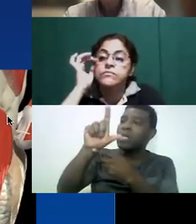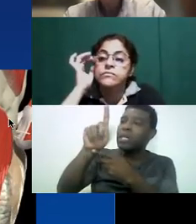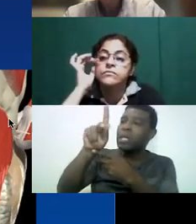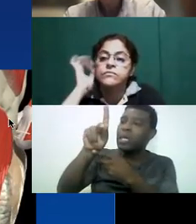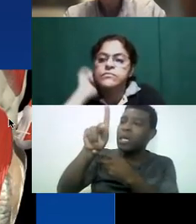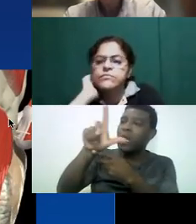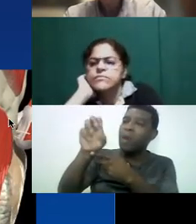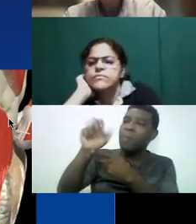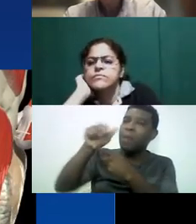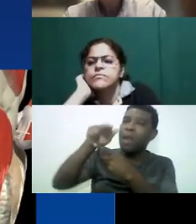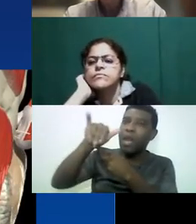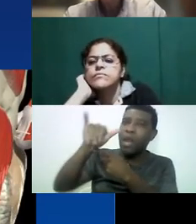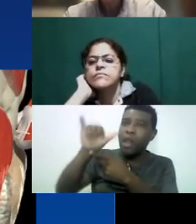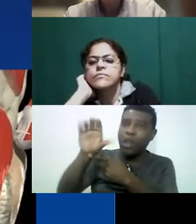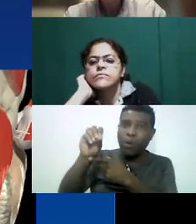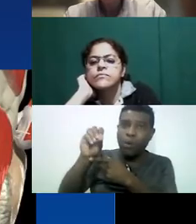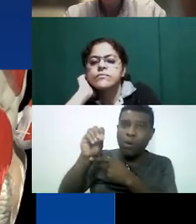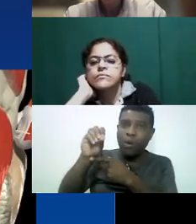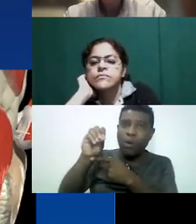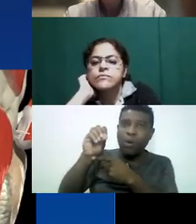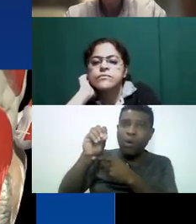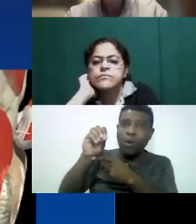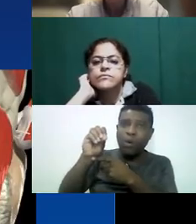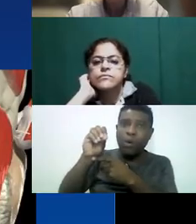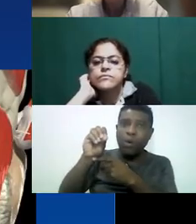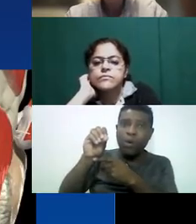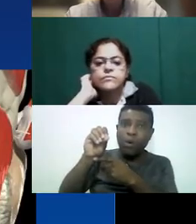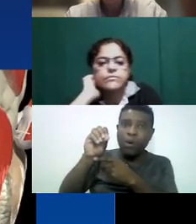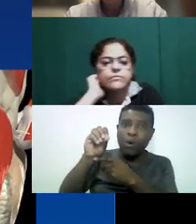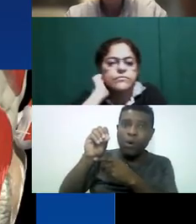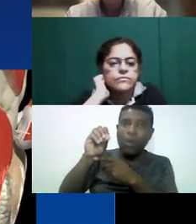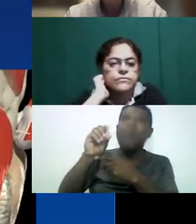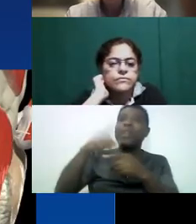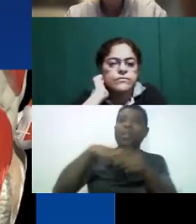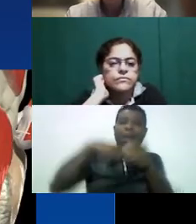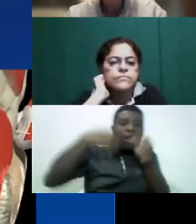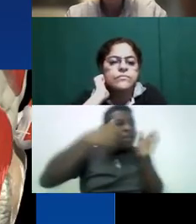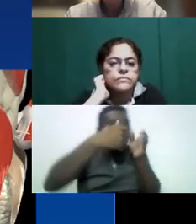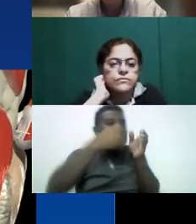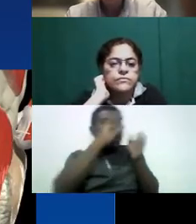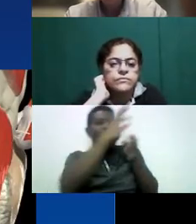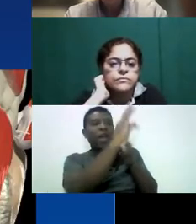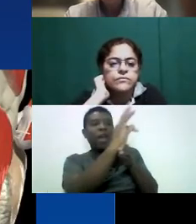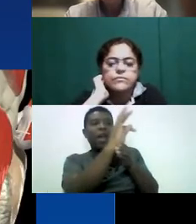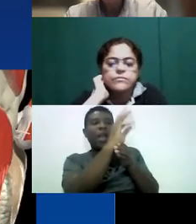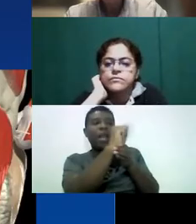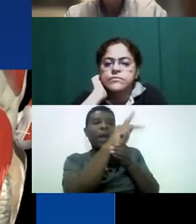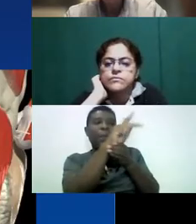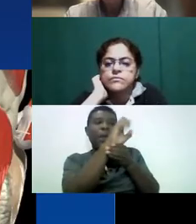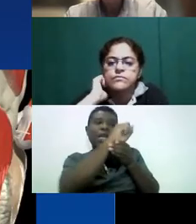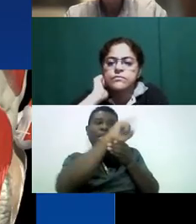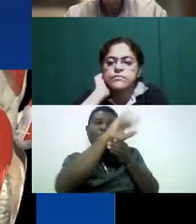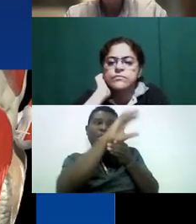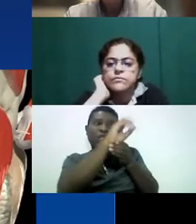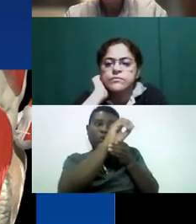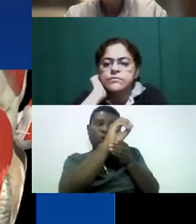no occipital. Então, é o esplênio, embaixo do trapézio. Tirei o trapézio, dissequei o trapézio, eu vou encontrar o